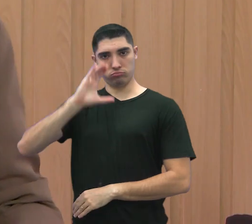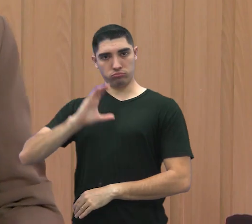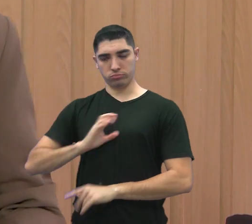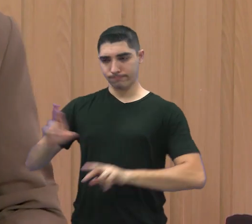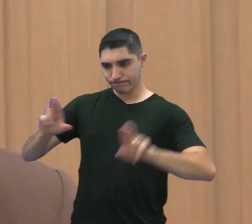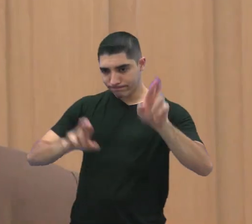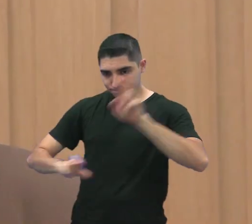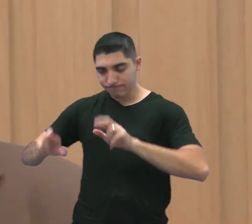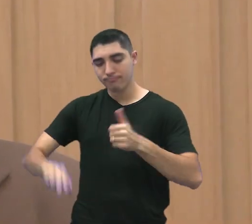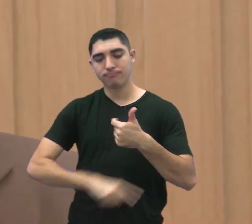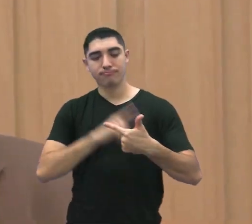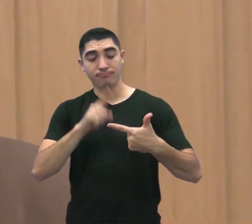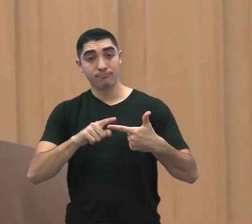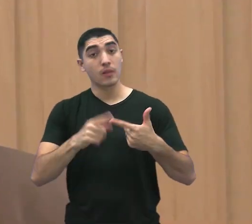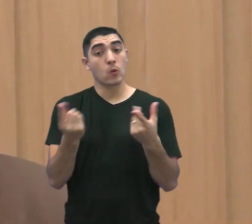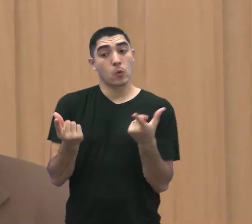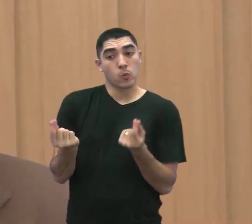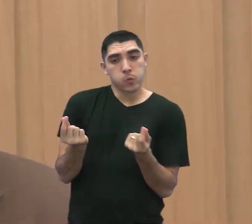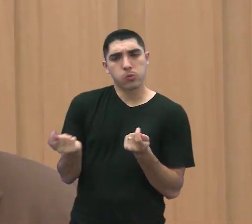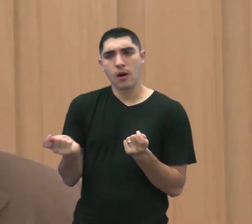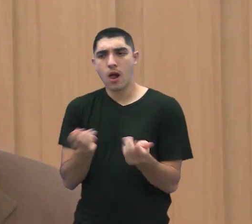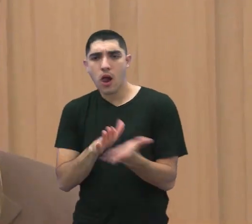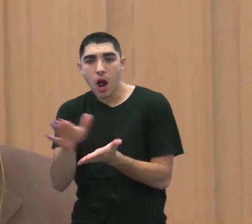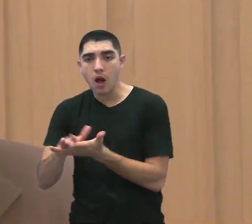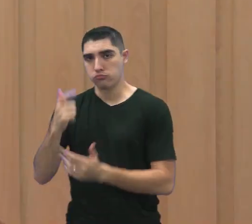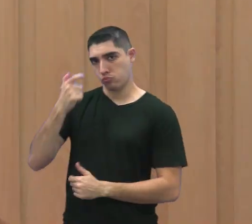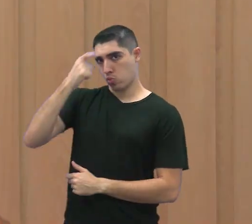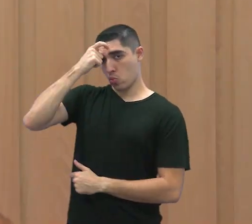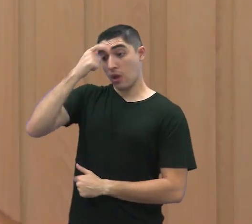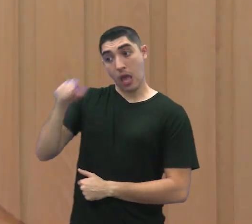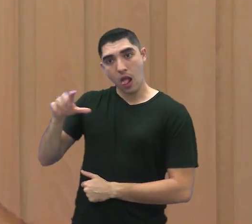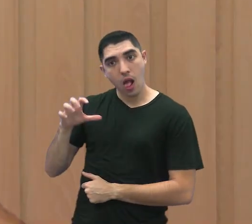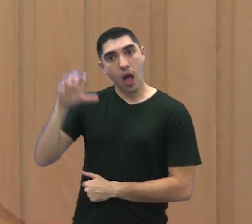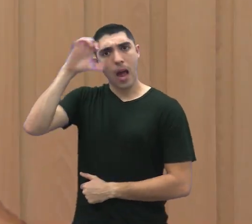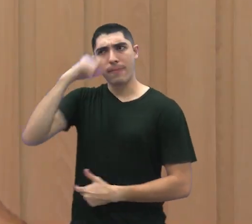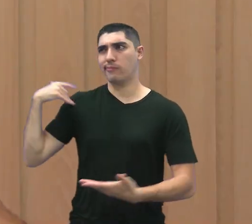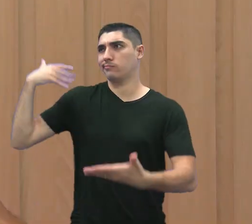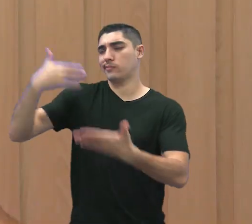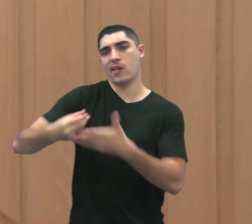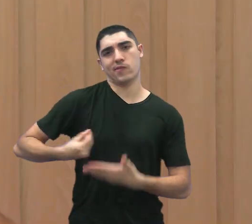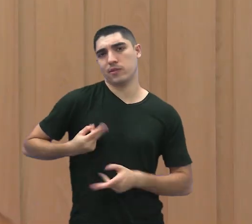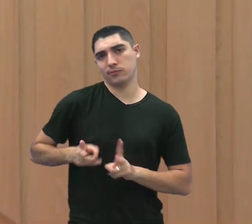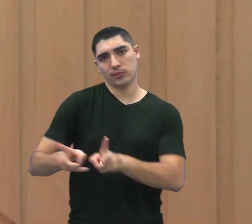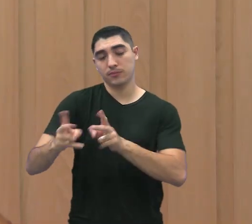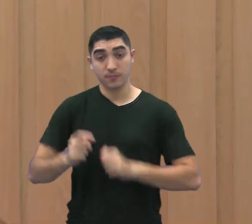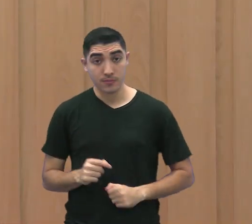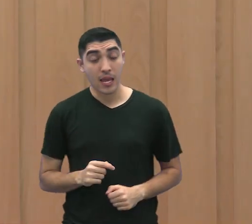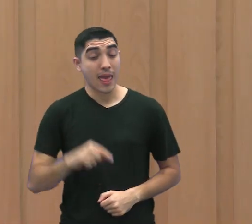consumo consciente. Ensinamentos que serão levados para a vida. A escola hoje é o âmbito que a gente